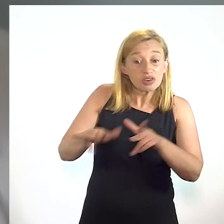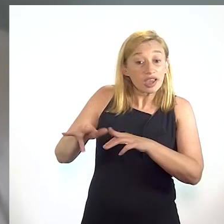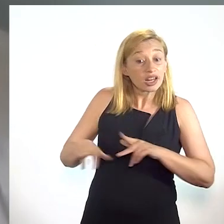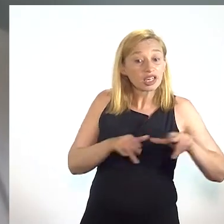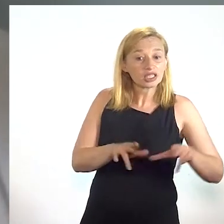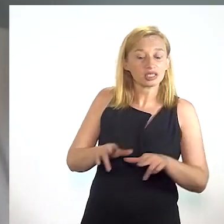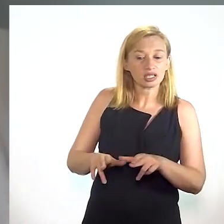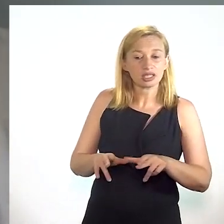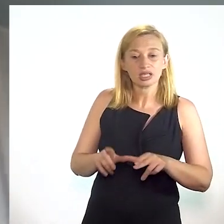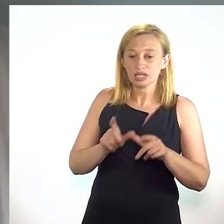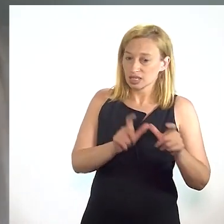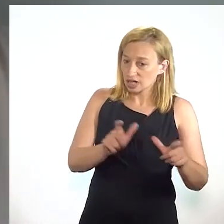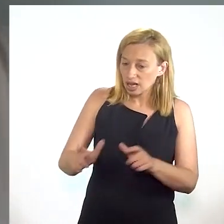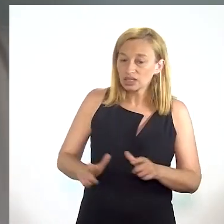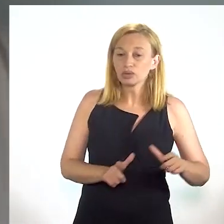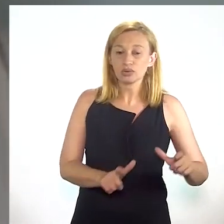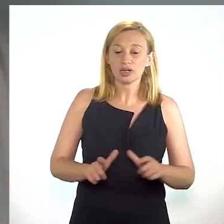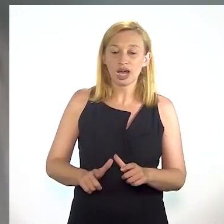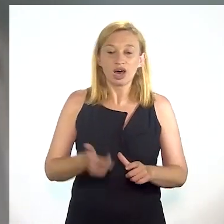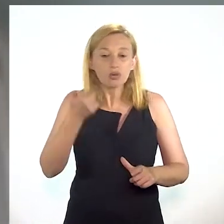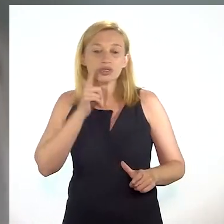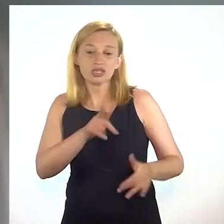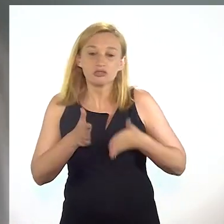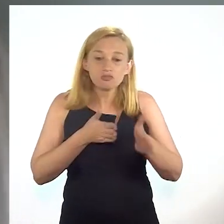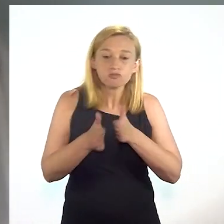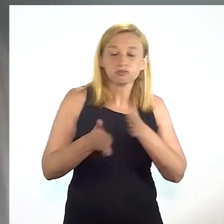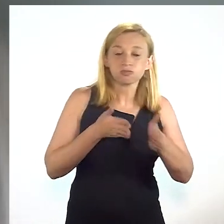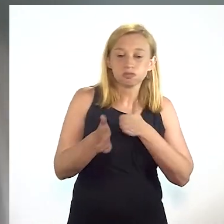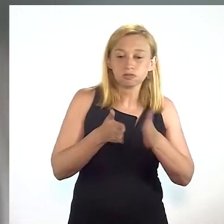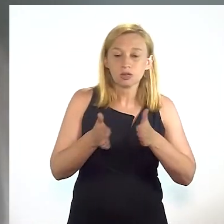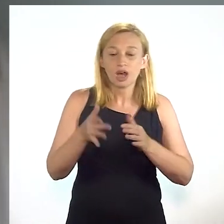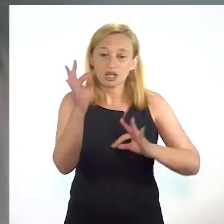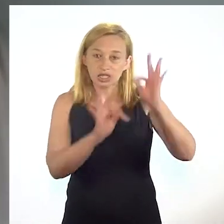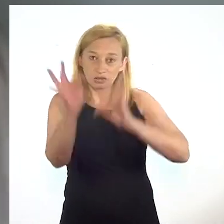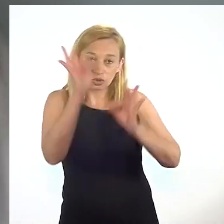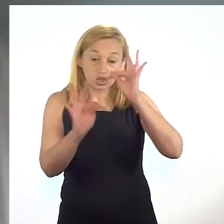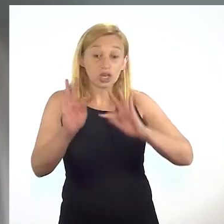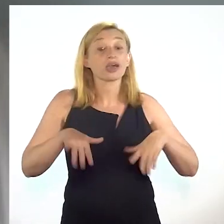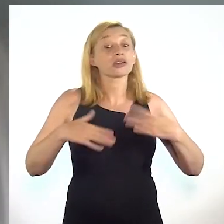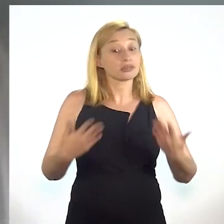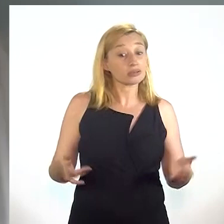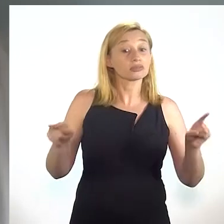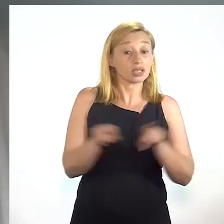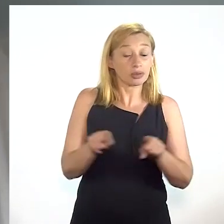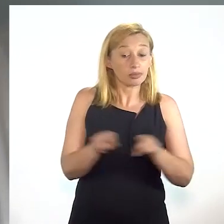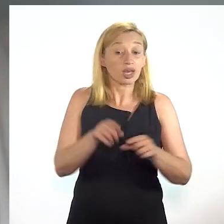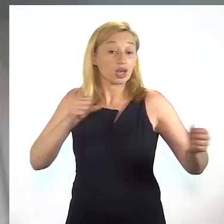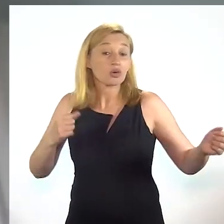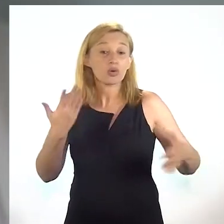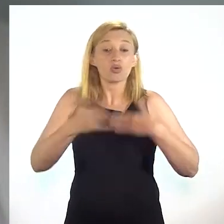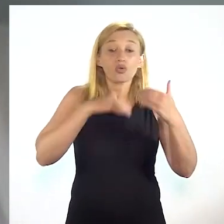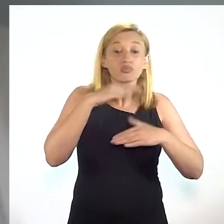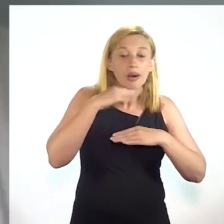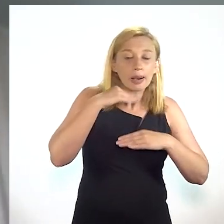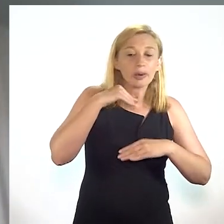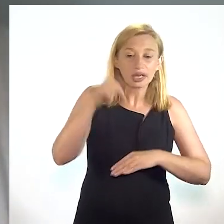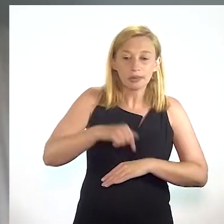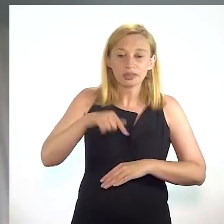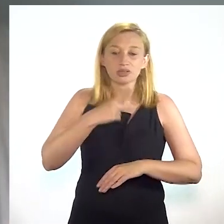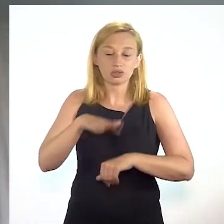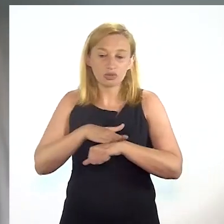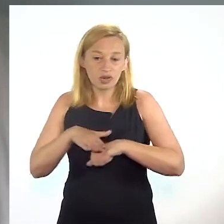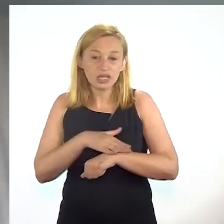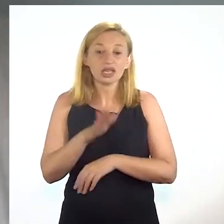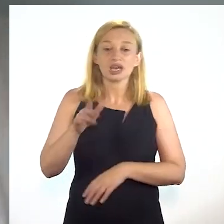tem diferenças aí em como cada um está conseguindo acessar essa tecnologia. Então, vai ser também papo aqui para a